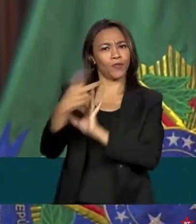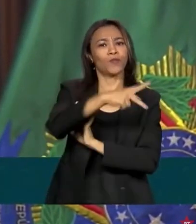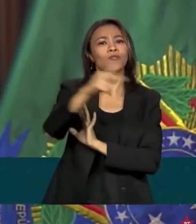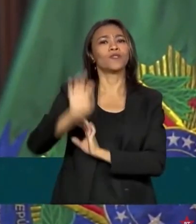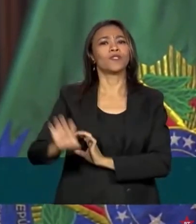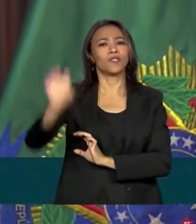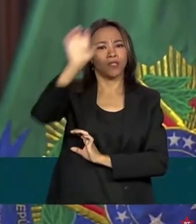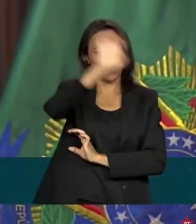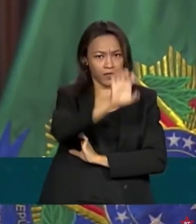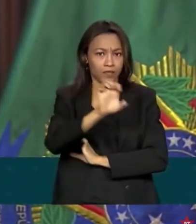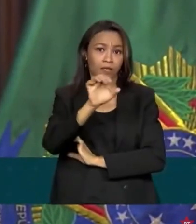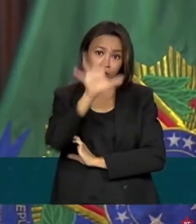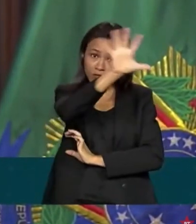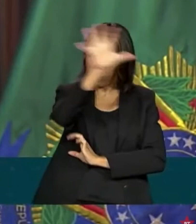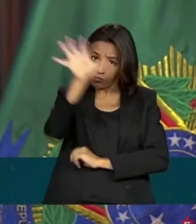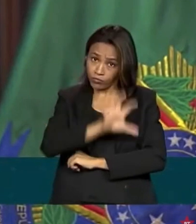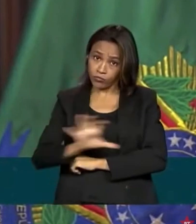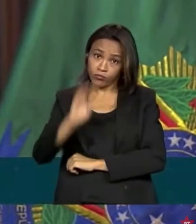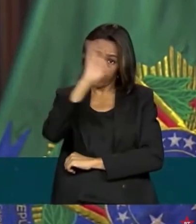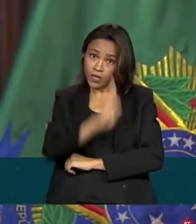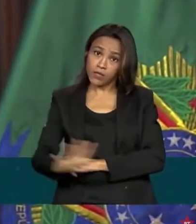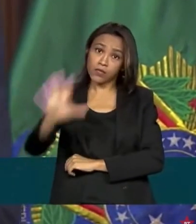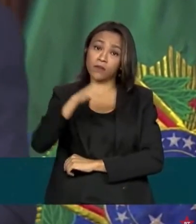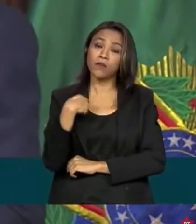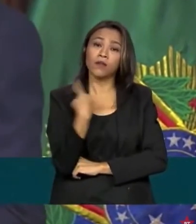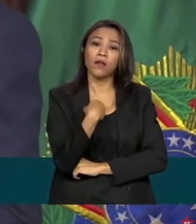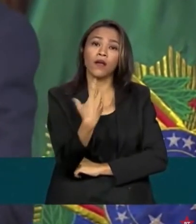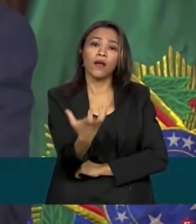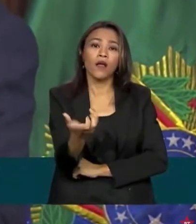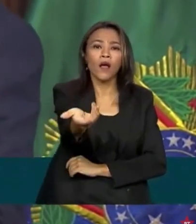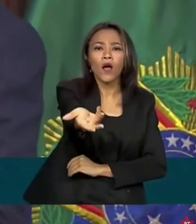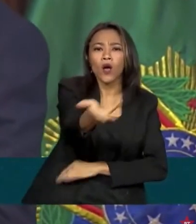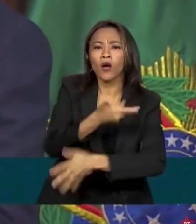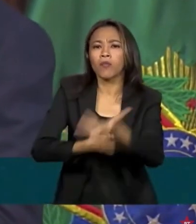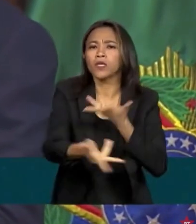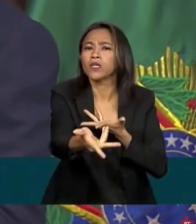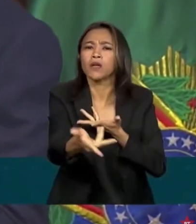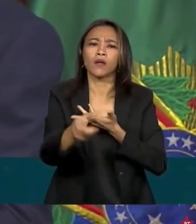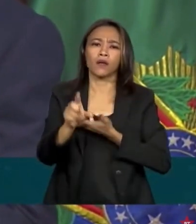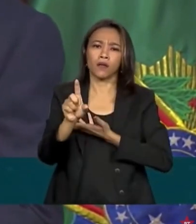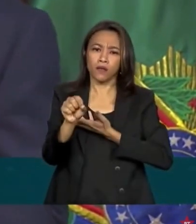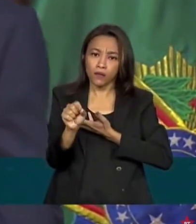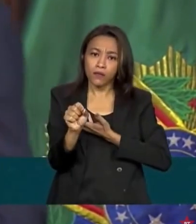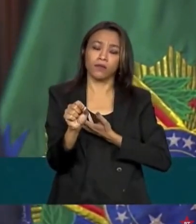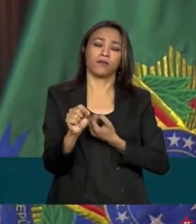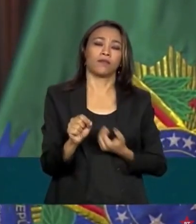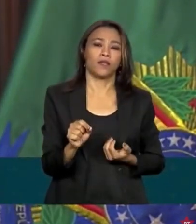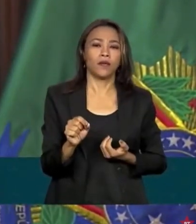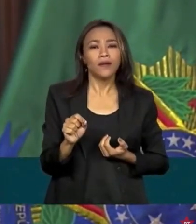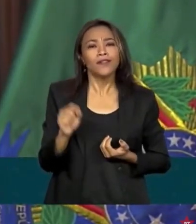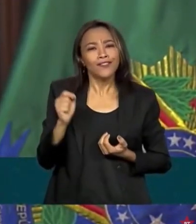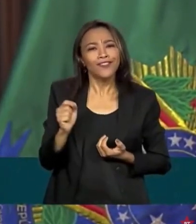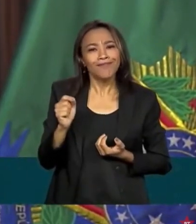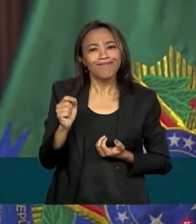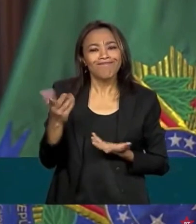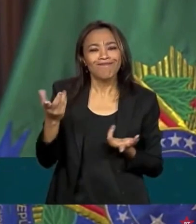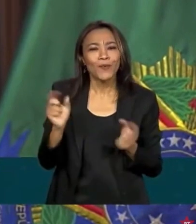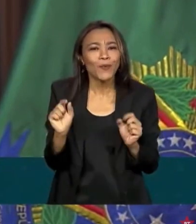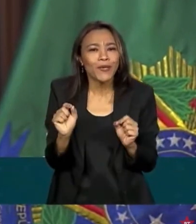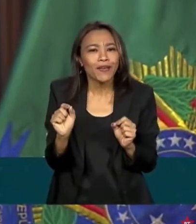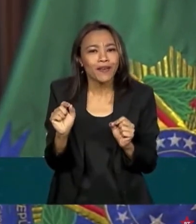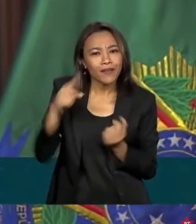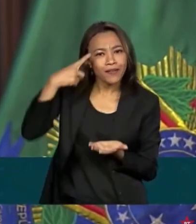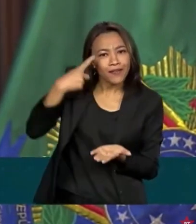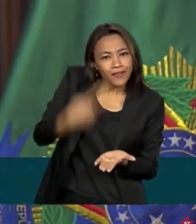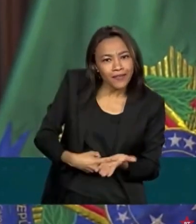uma região. E nós queremos compartilhar com vocês a possibilidade de repartir,